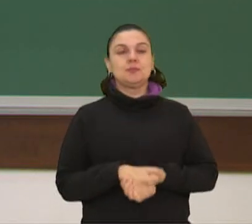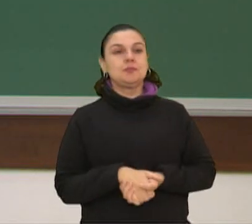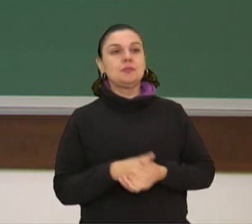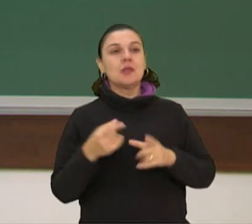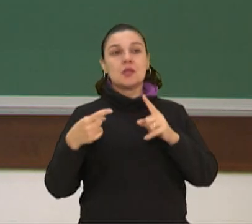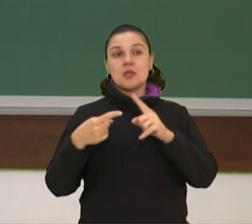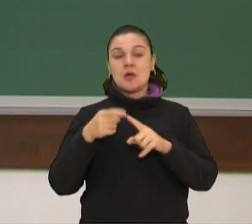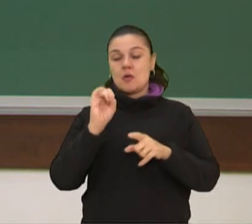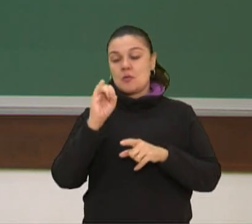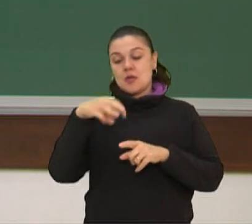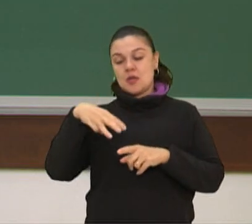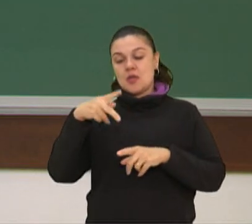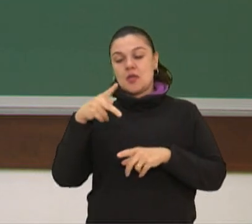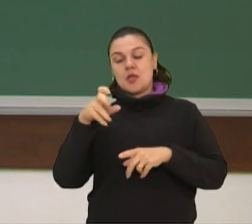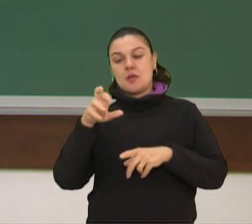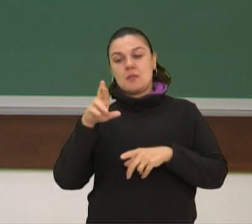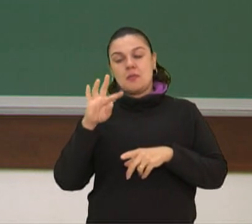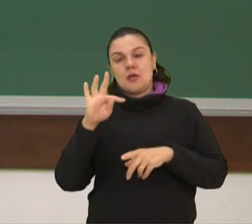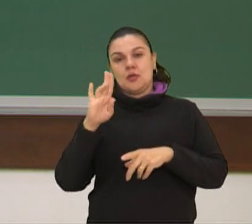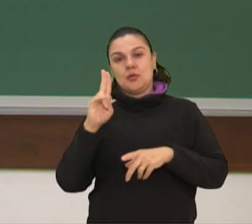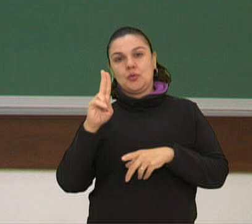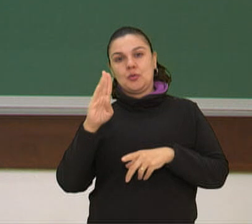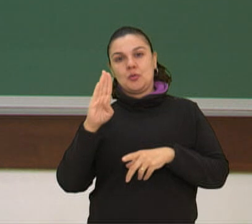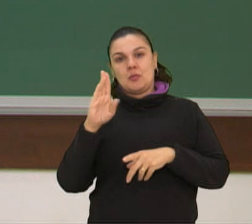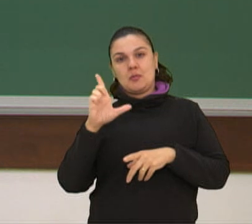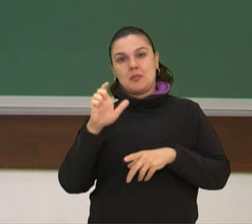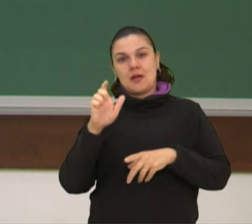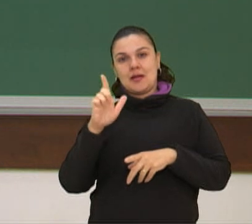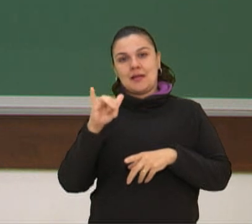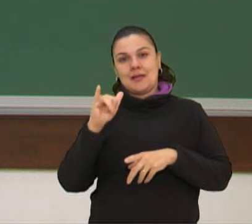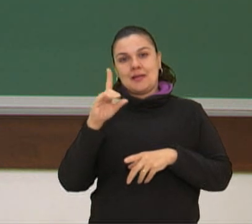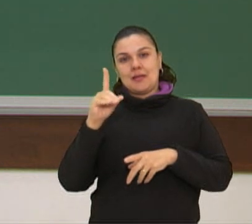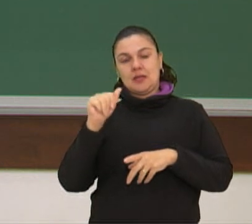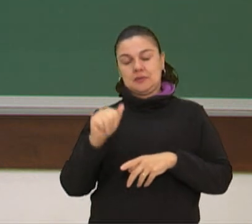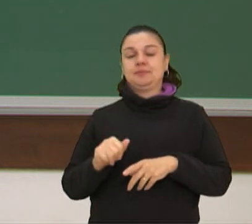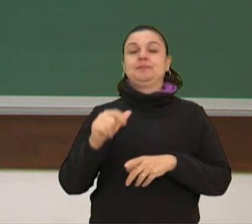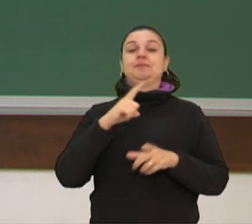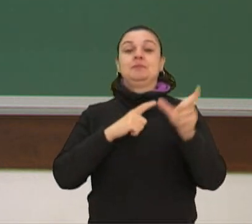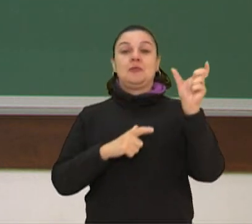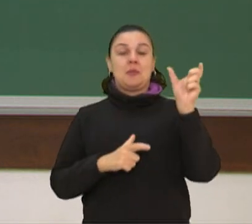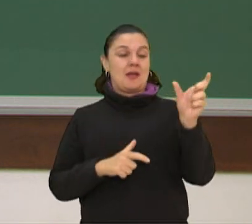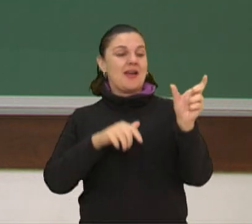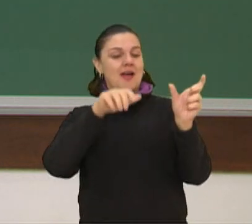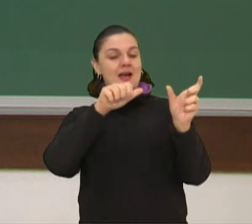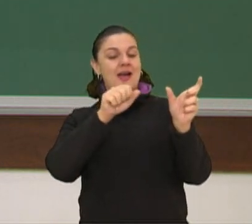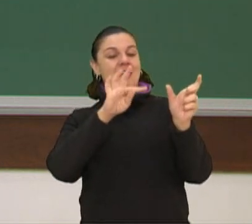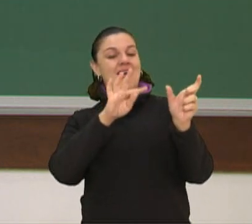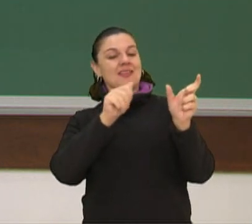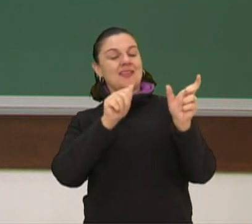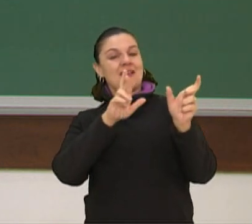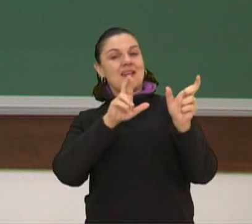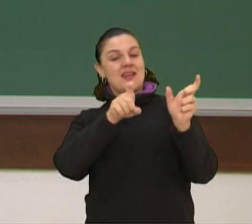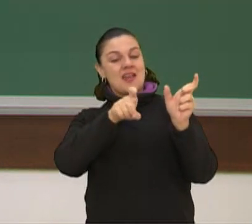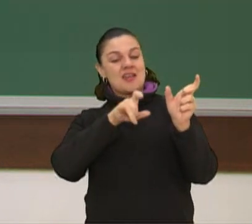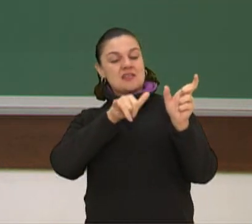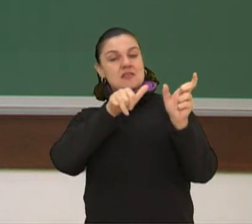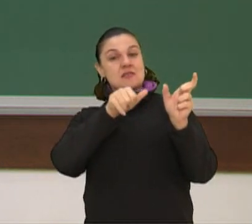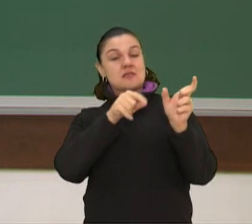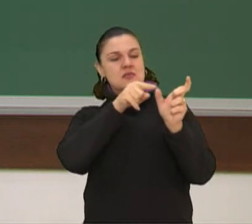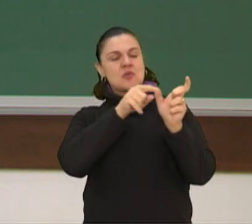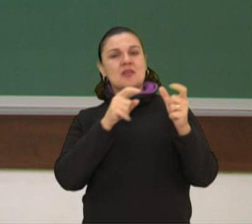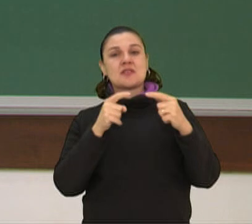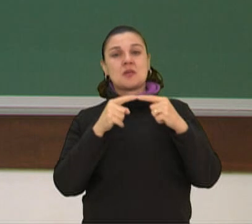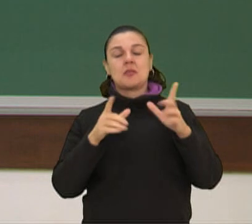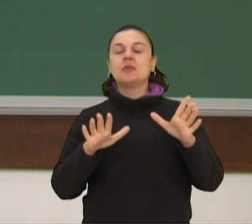melhor essas 3 frases, que é o resumo, é o que concatena